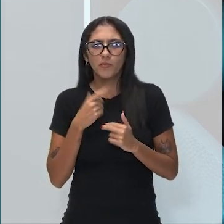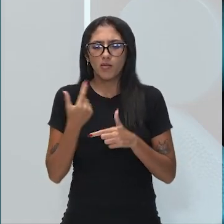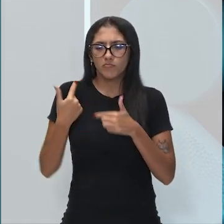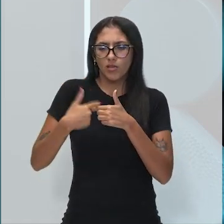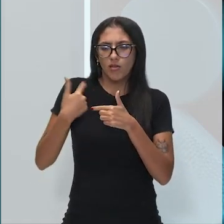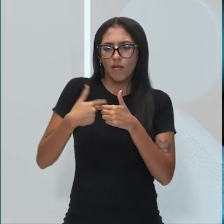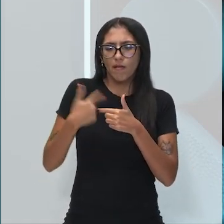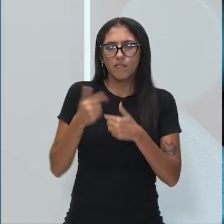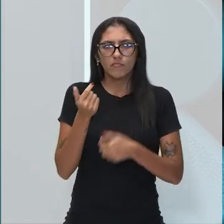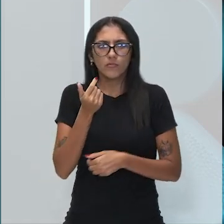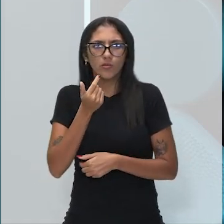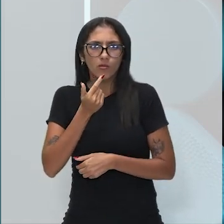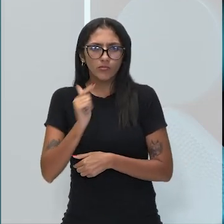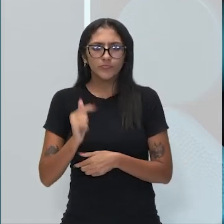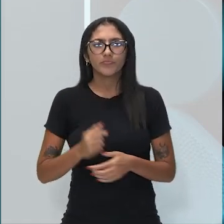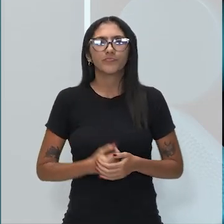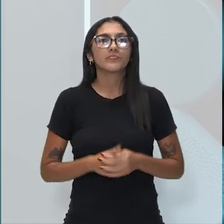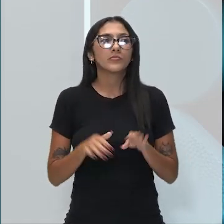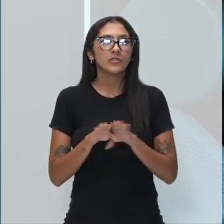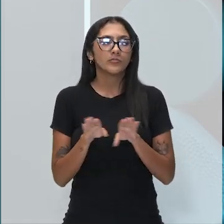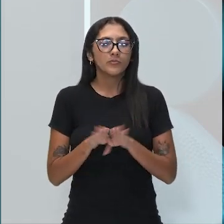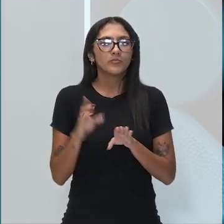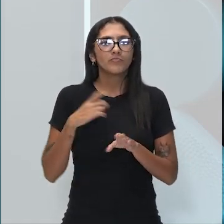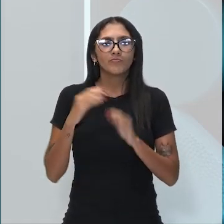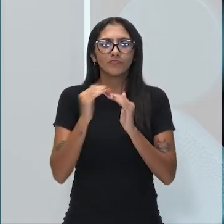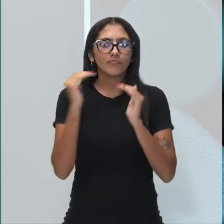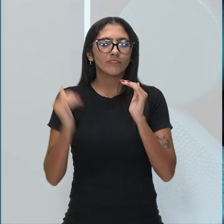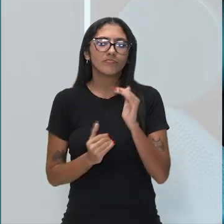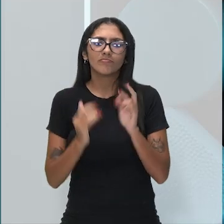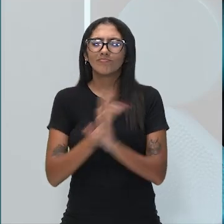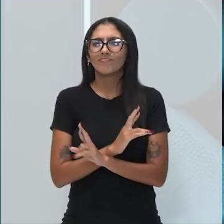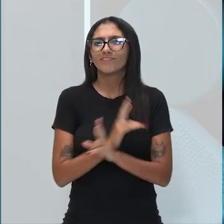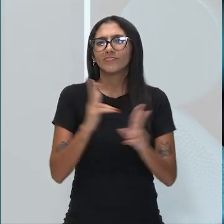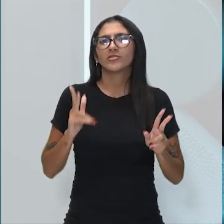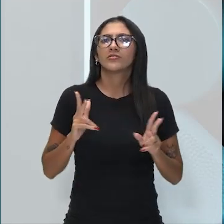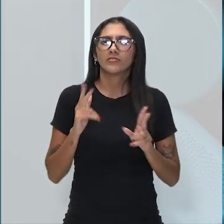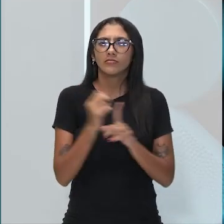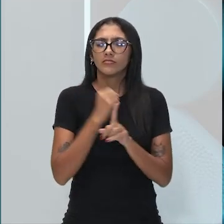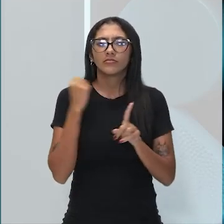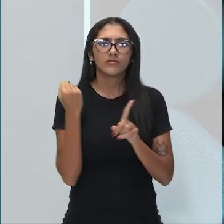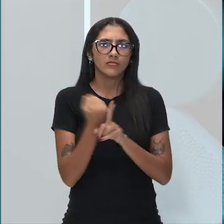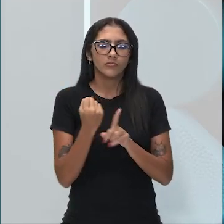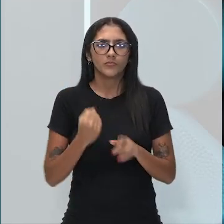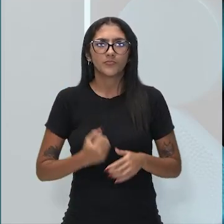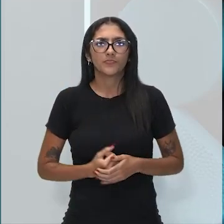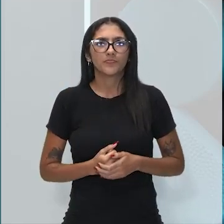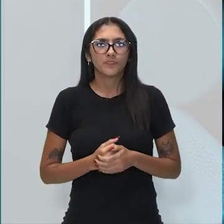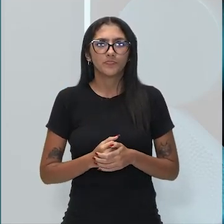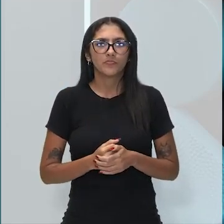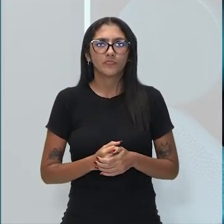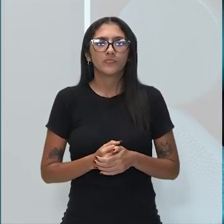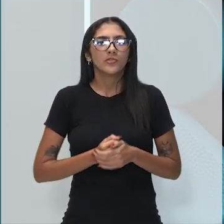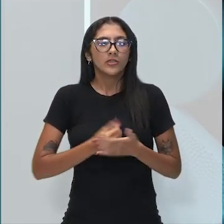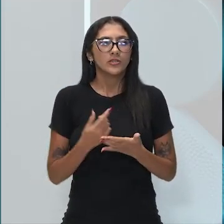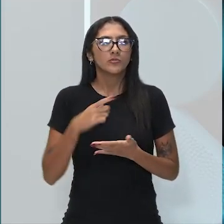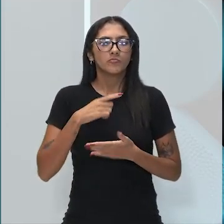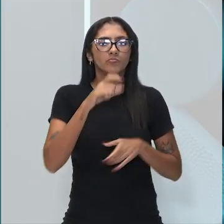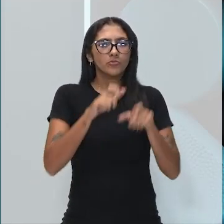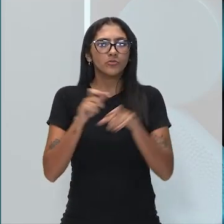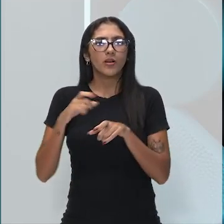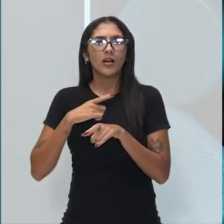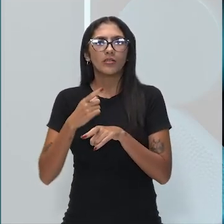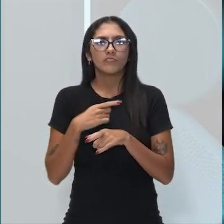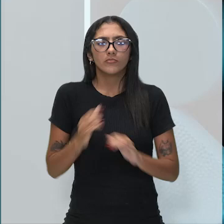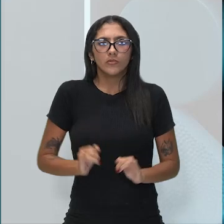pessoas. E também da indiferença. Então percebo que nesse percurso os nossos personagens irão passar fome.